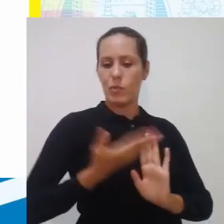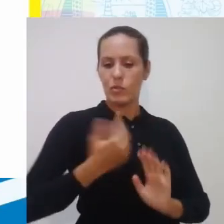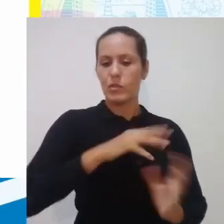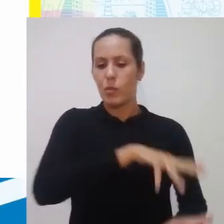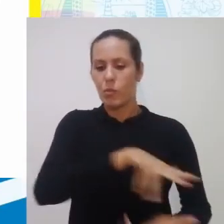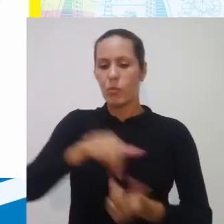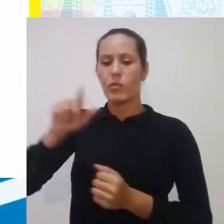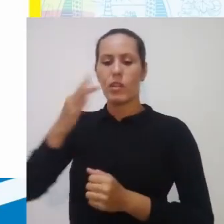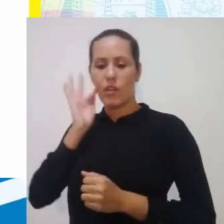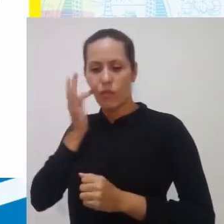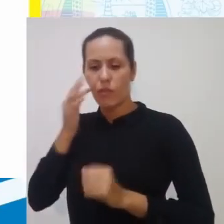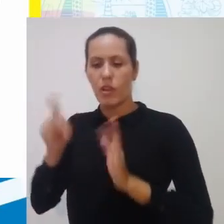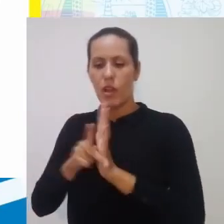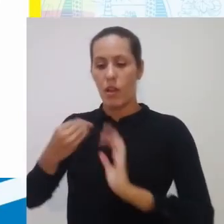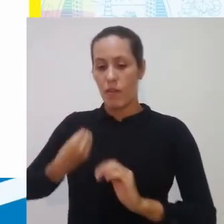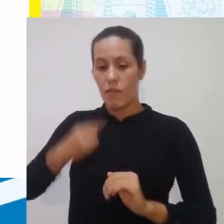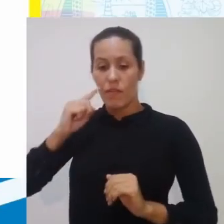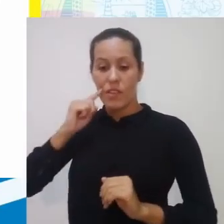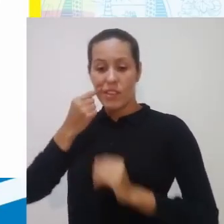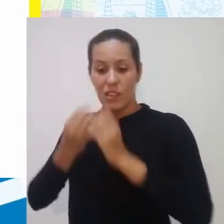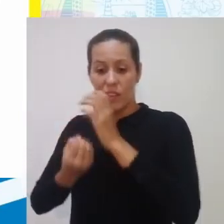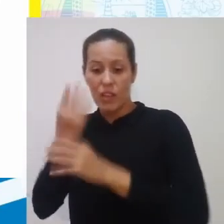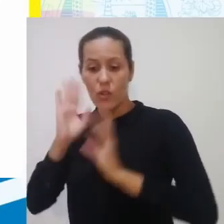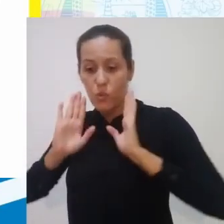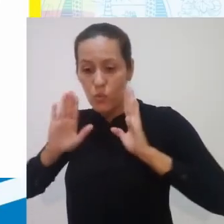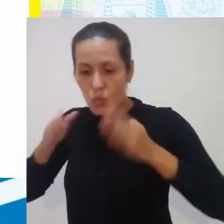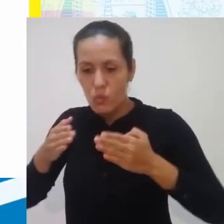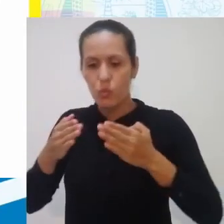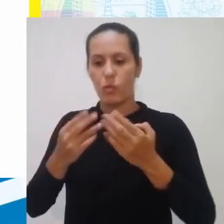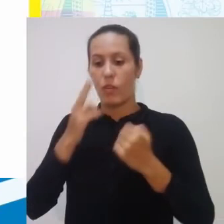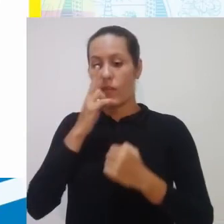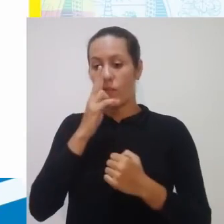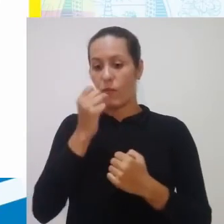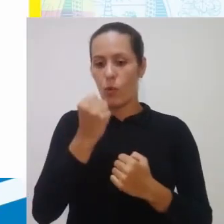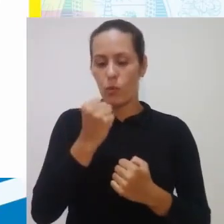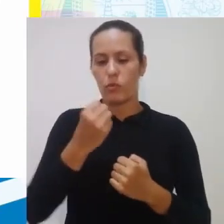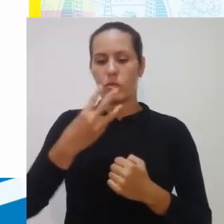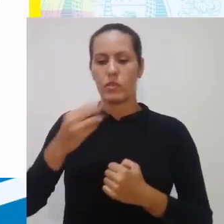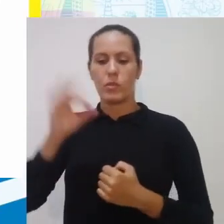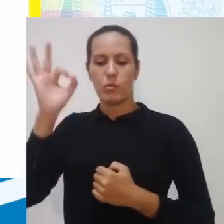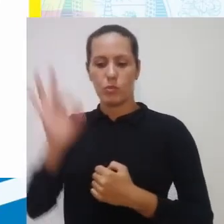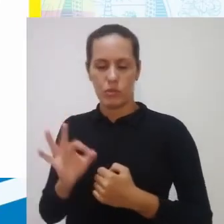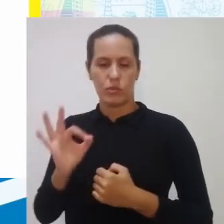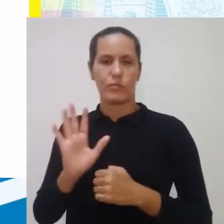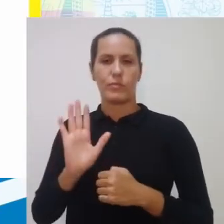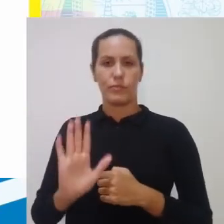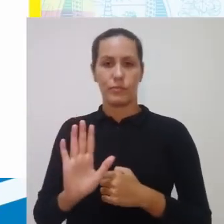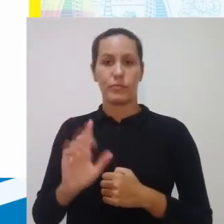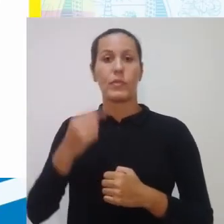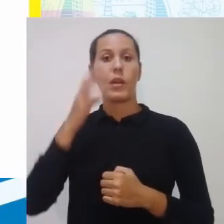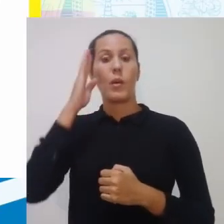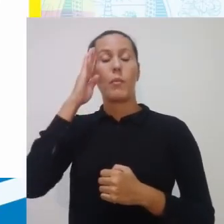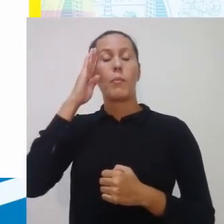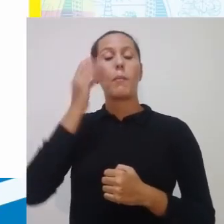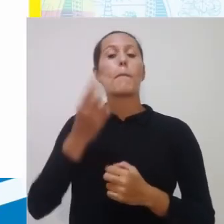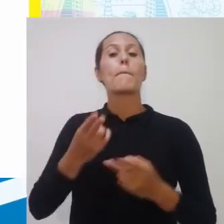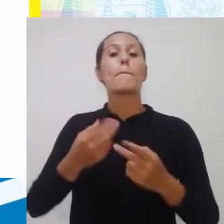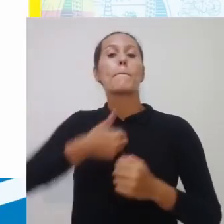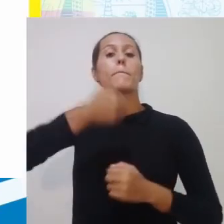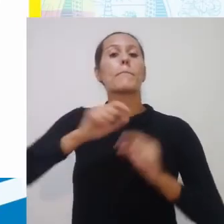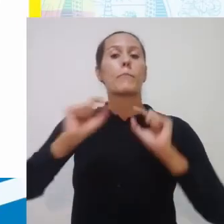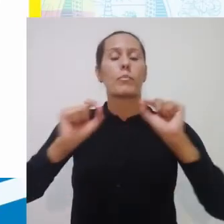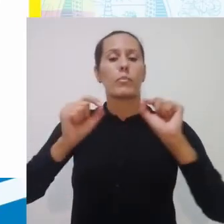de suco concentrado com cerca de 30% de rendimento. Então, na verdade, o primeiro passo para responder a primeira